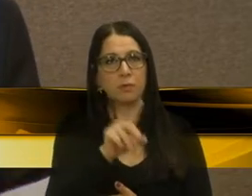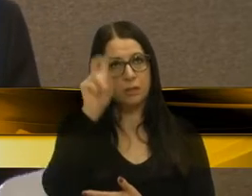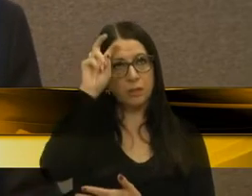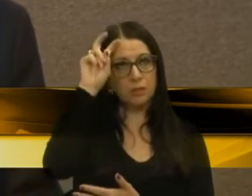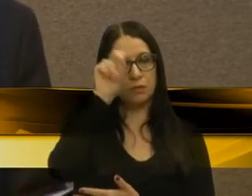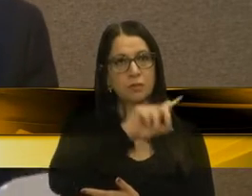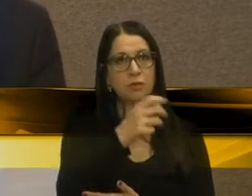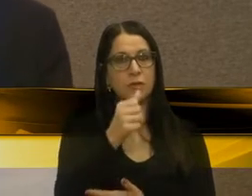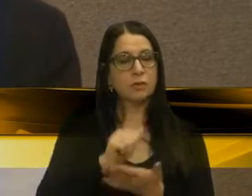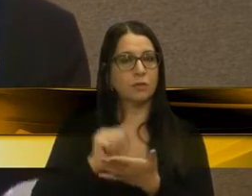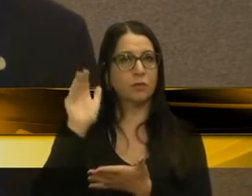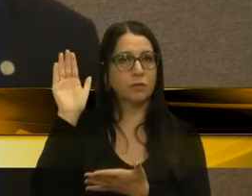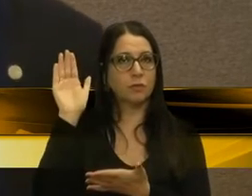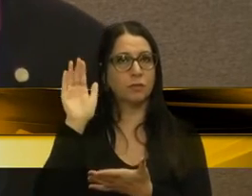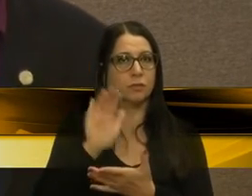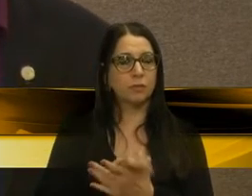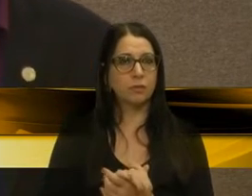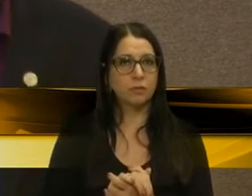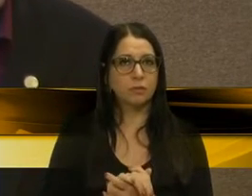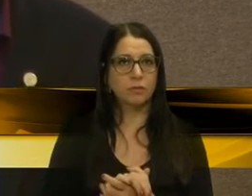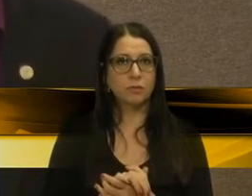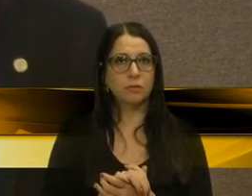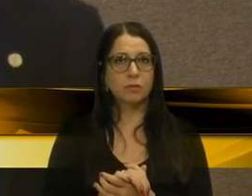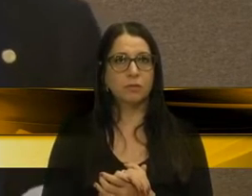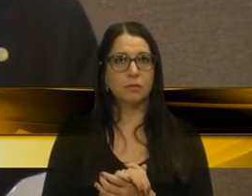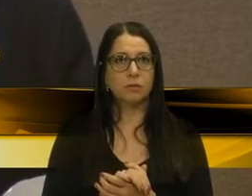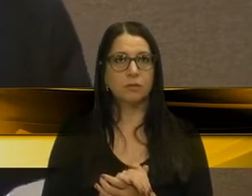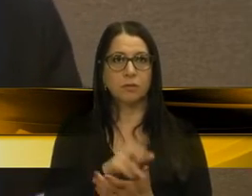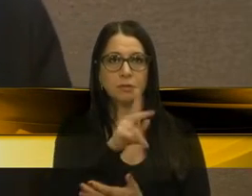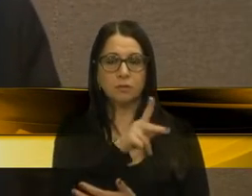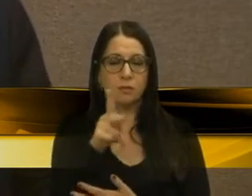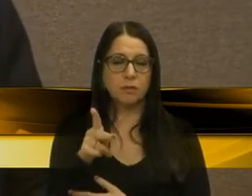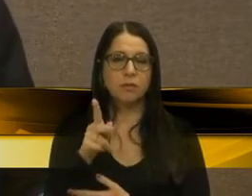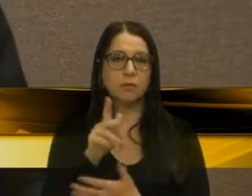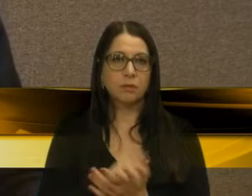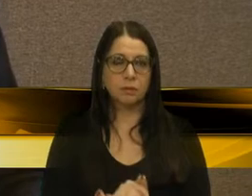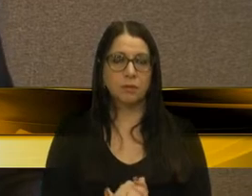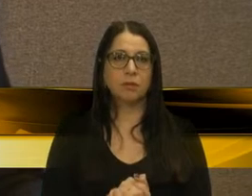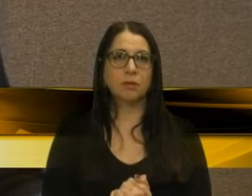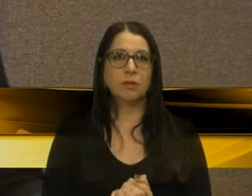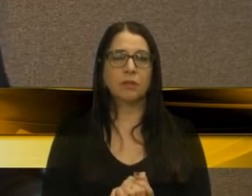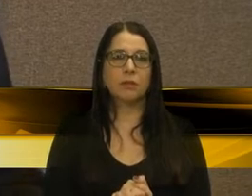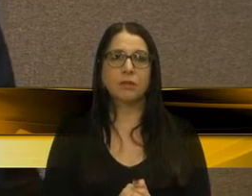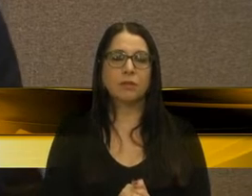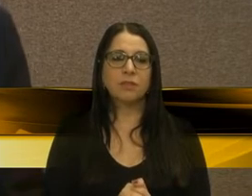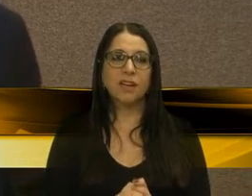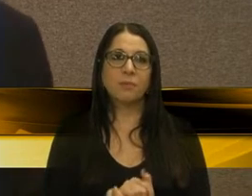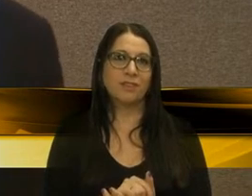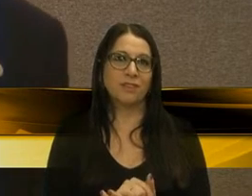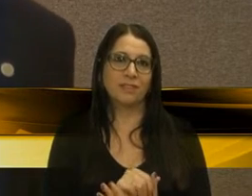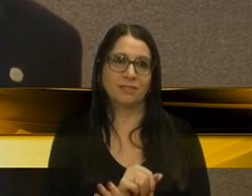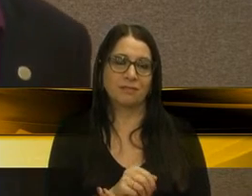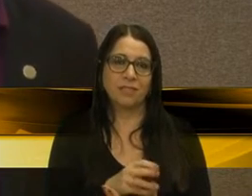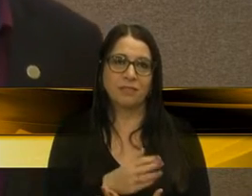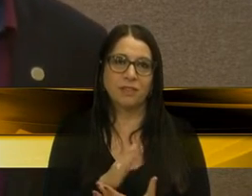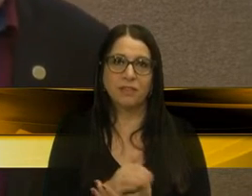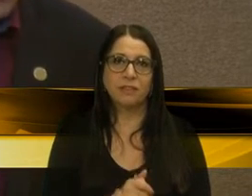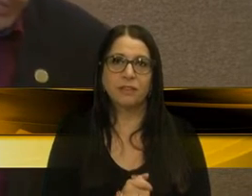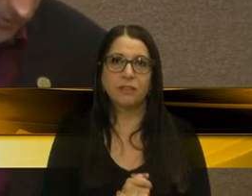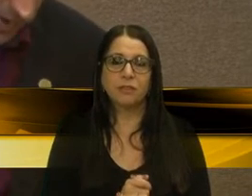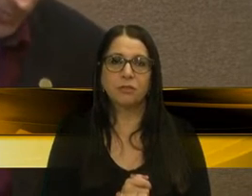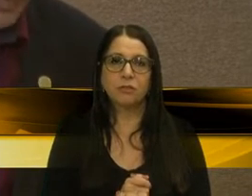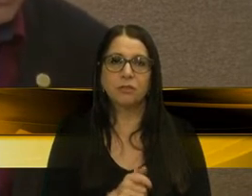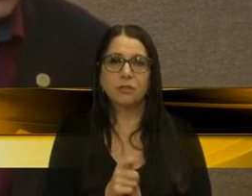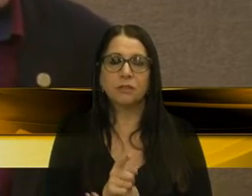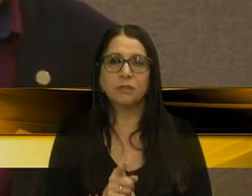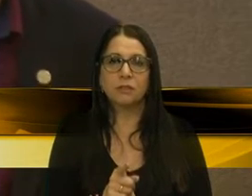Uma parte, com vereador 83 Bandeira. anos. Progressista, vereador Twigo, empresário e ex-presidente da SIC e vereador